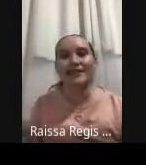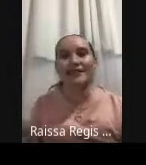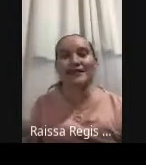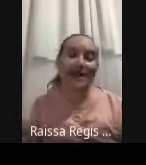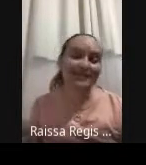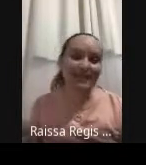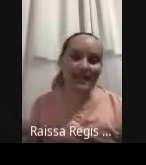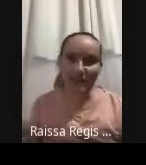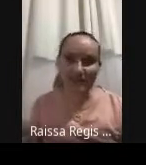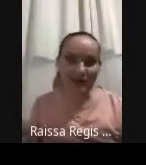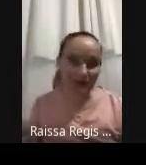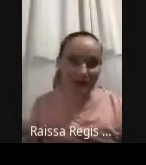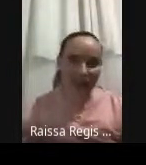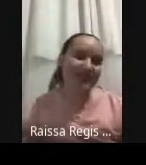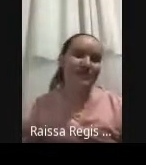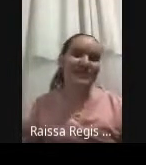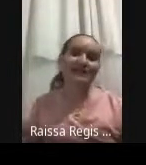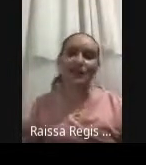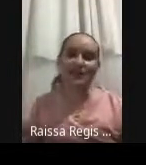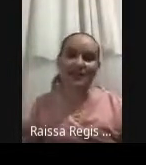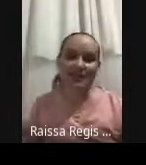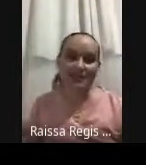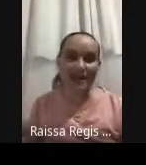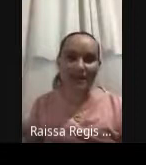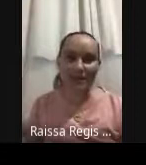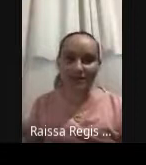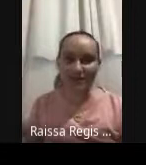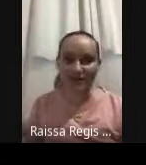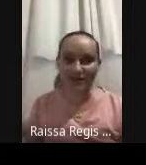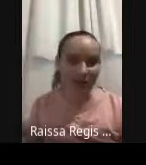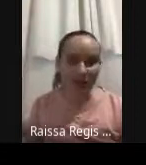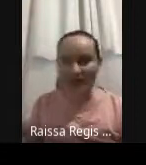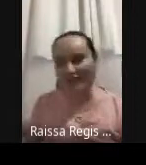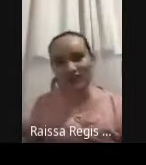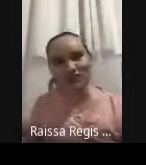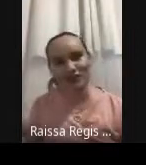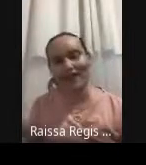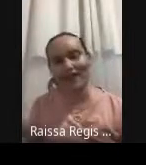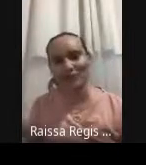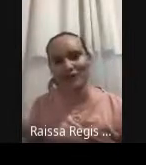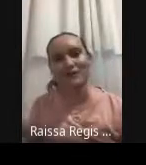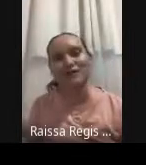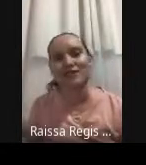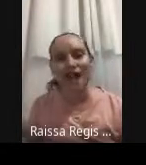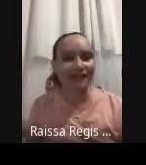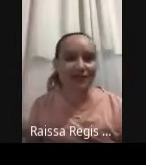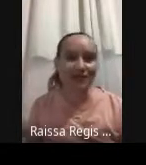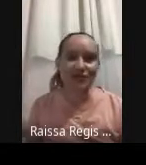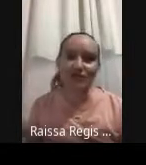E aí, assim, será que essa língua, né, a Libras, ela tem uma escrita? Será que dá para escrever? Ou será que a gente só tem acesso à